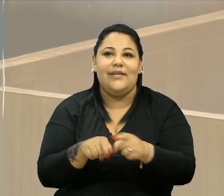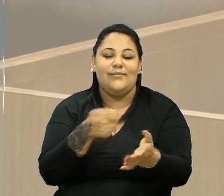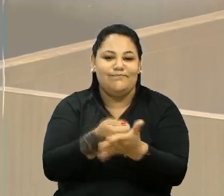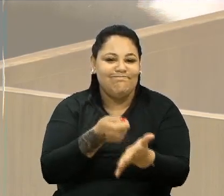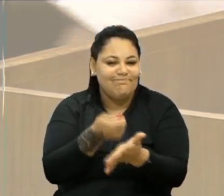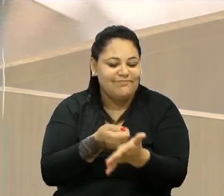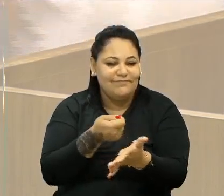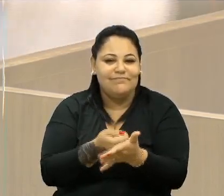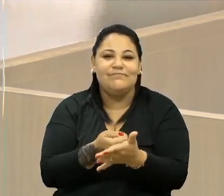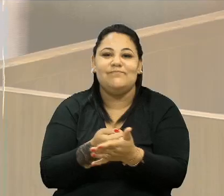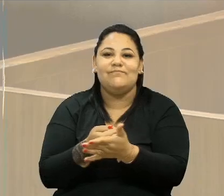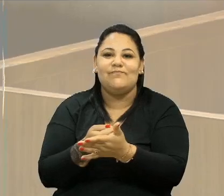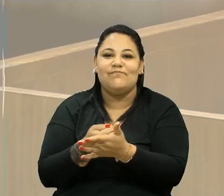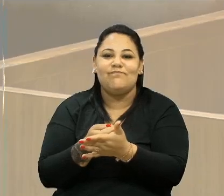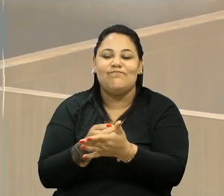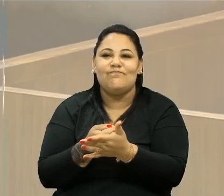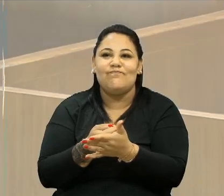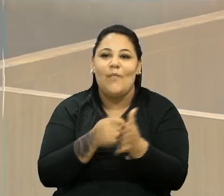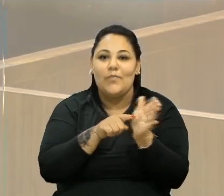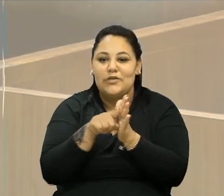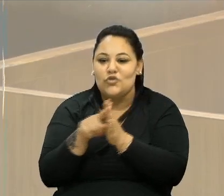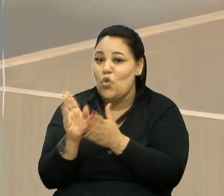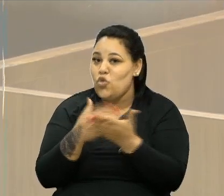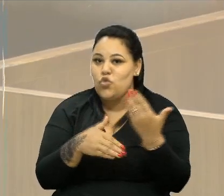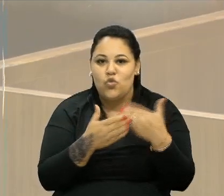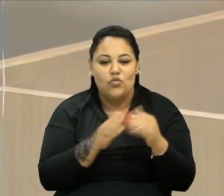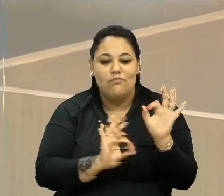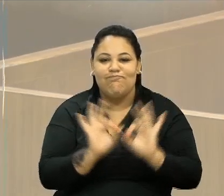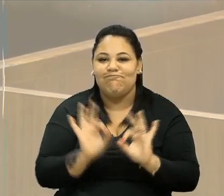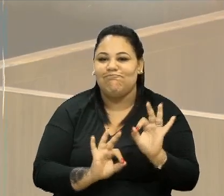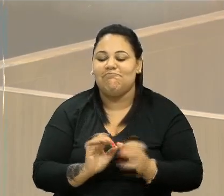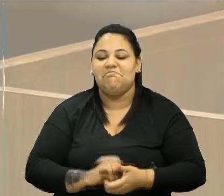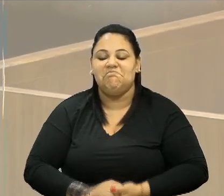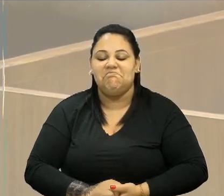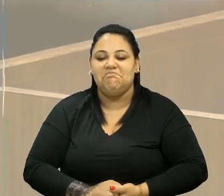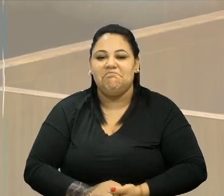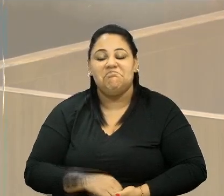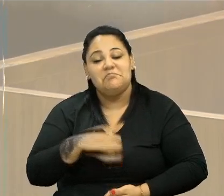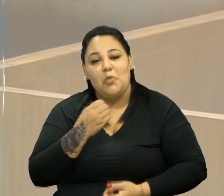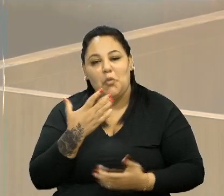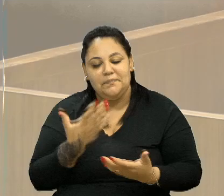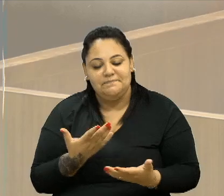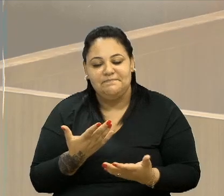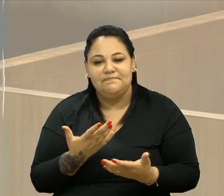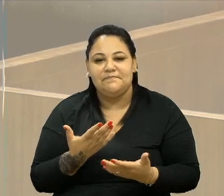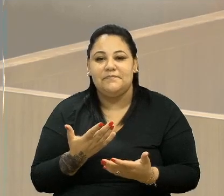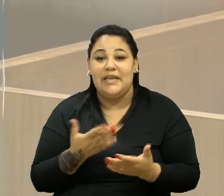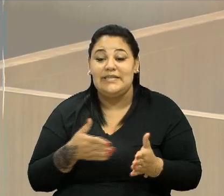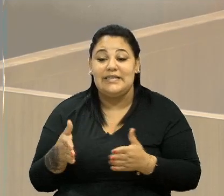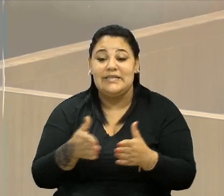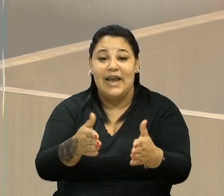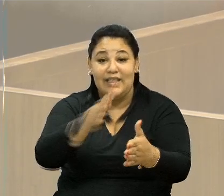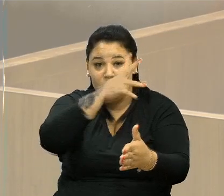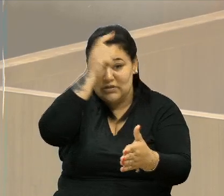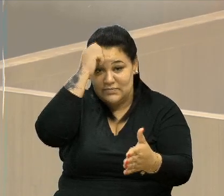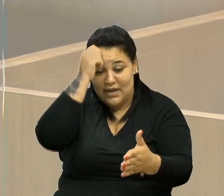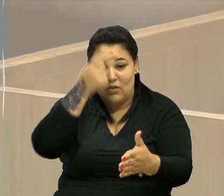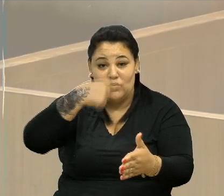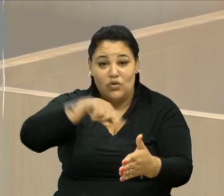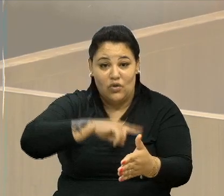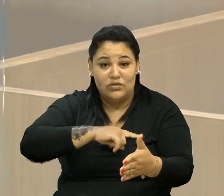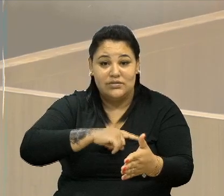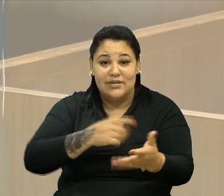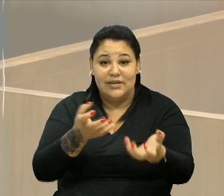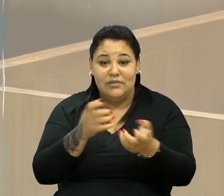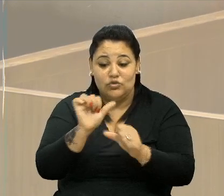abaixo-assinado, montar o projeto. Bom, colegas, essa estrada municipal, qual nós vamos denominar no distrito